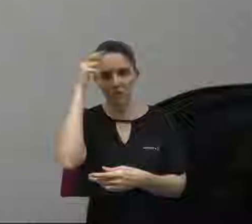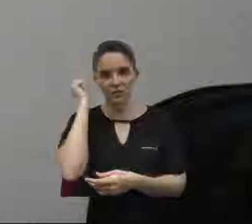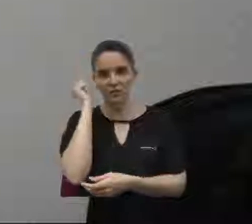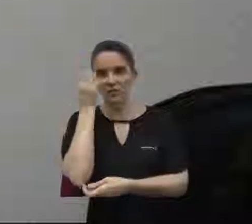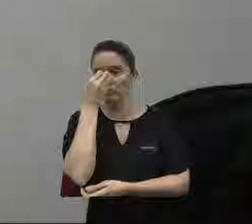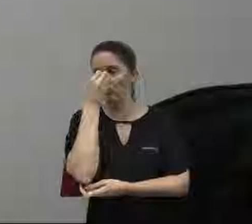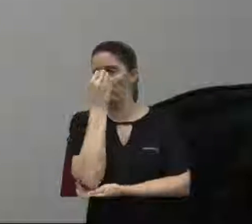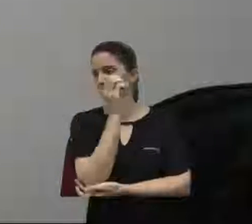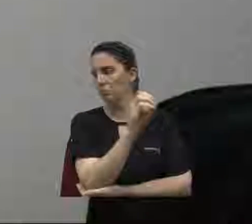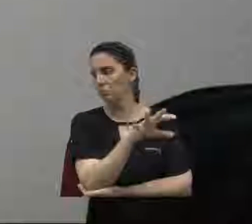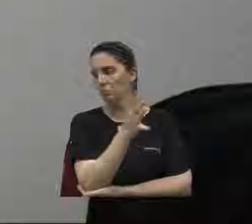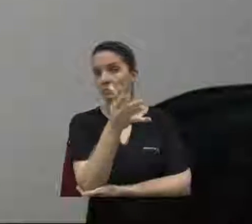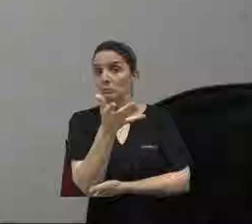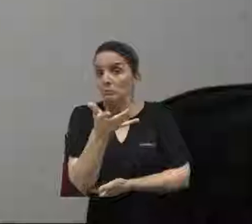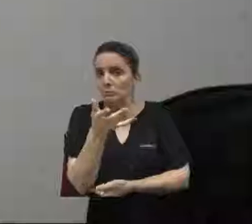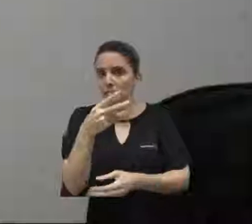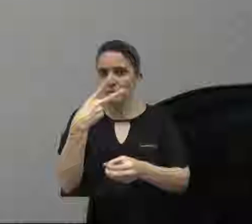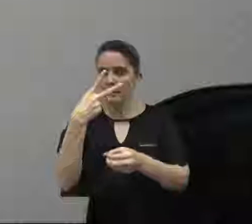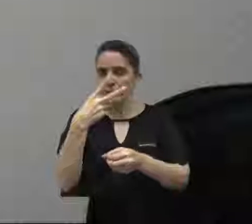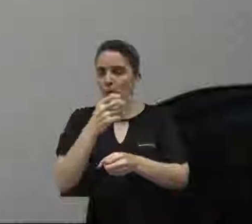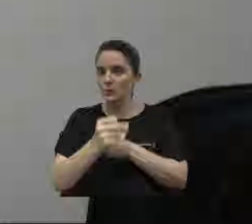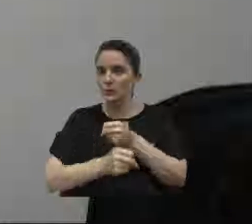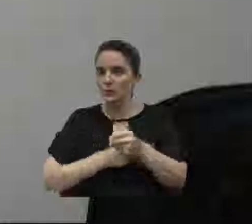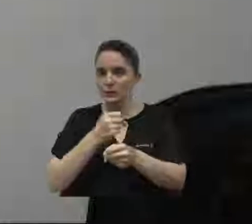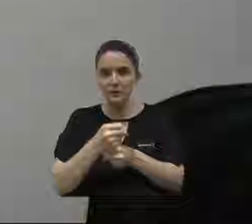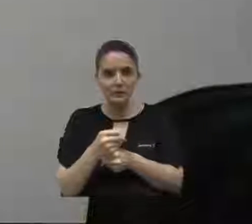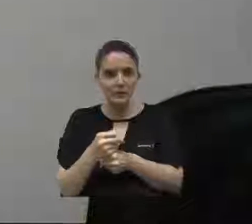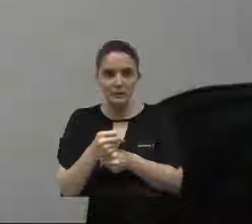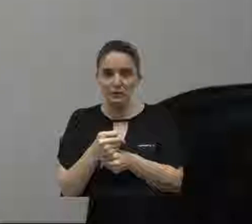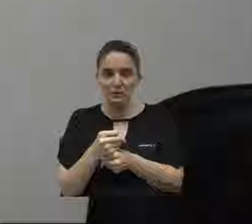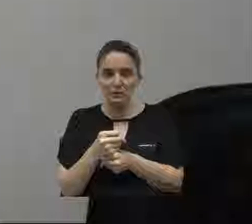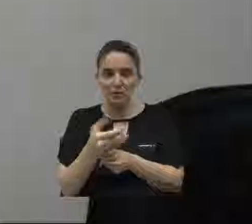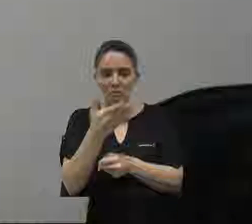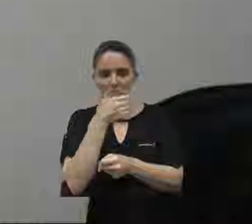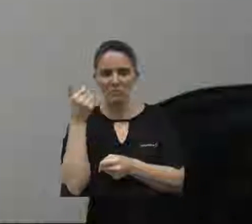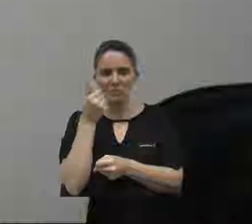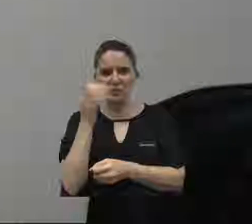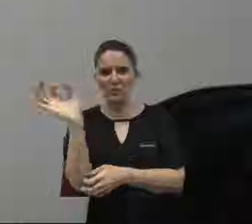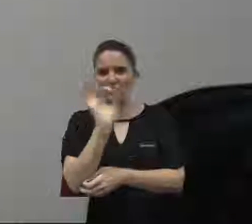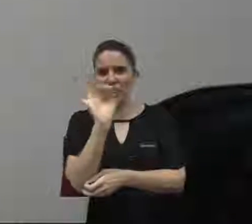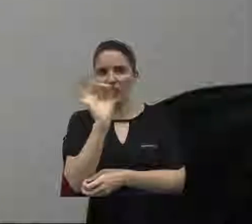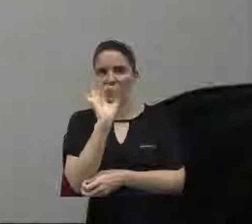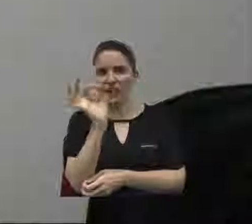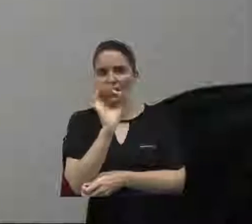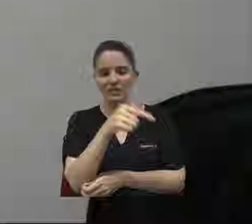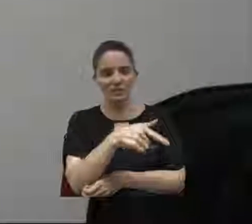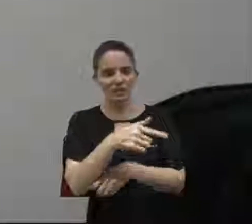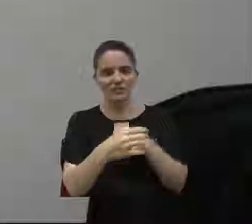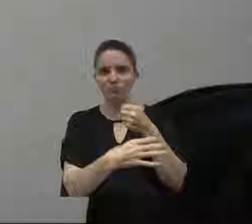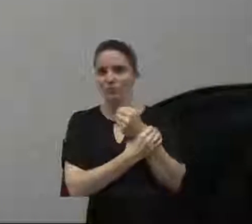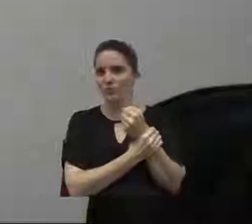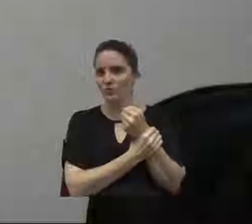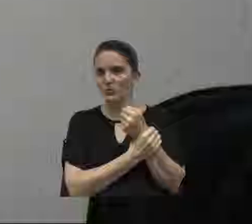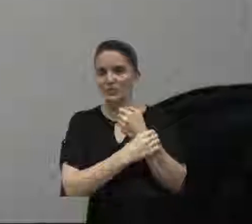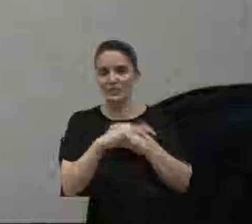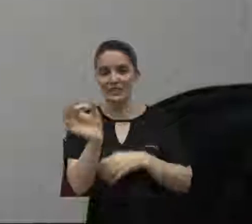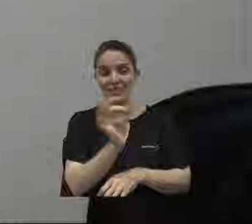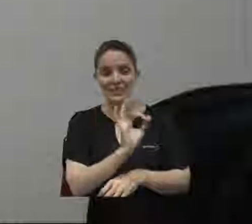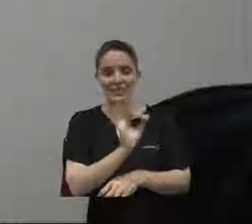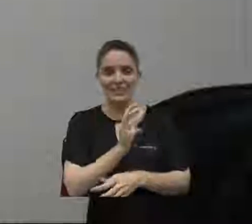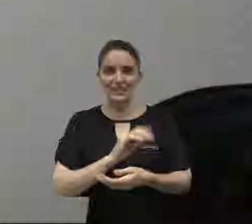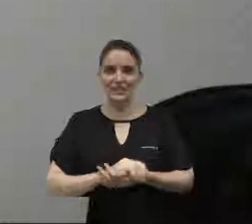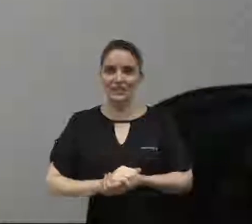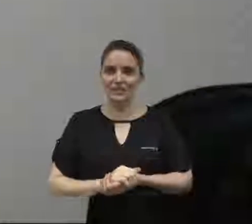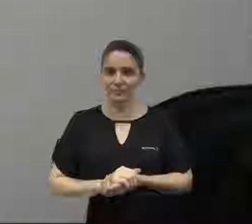nenhuma melhoria, já em 2 anos não vi nenhuma melhoria ali. É uma terra de ninguém. Que as mulheres da nossa cidade, que usam